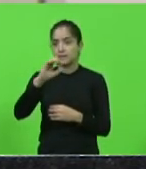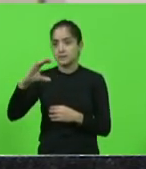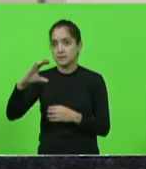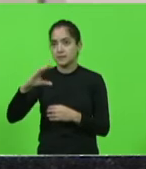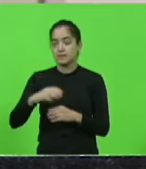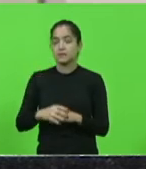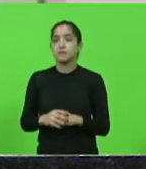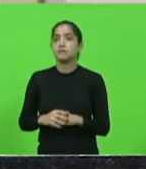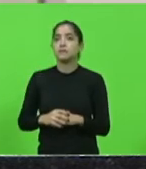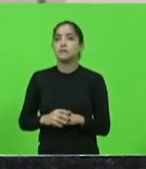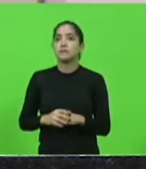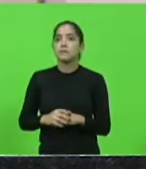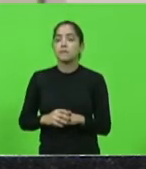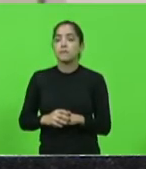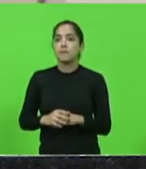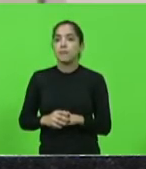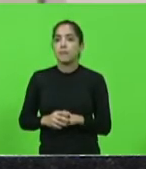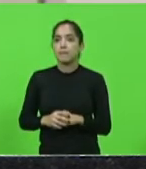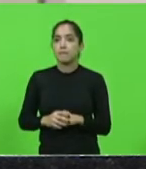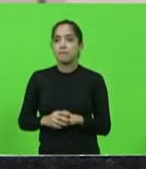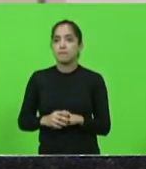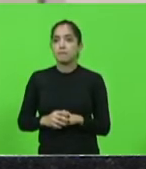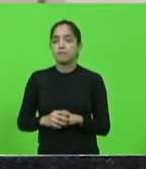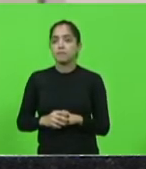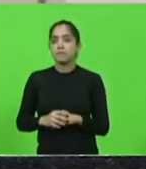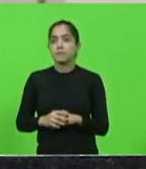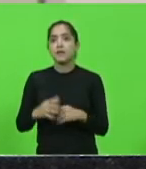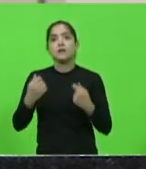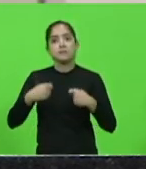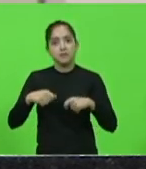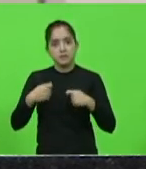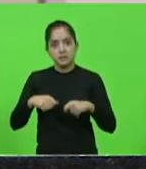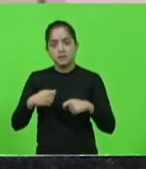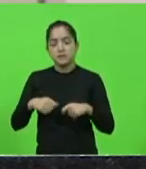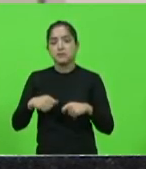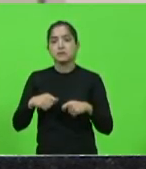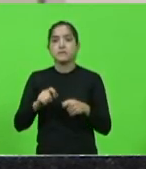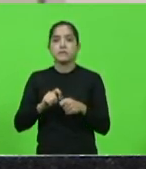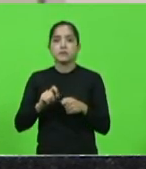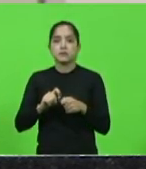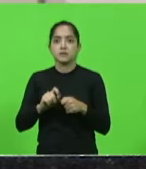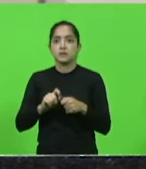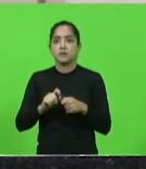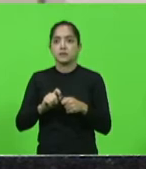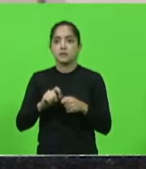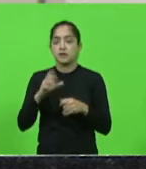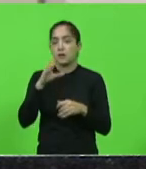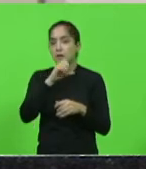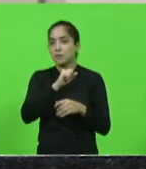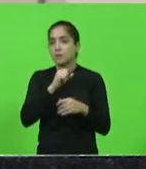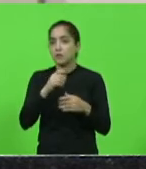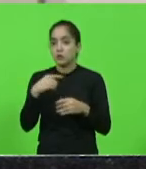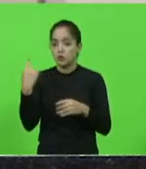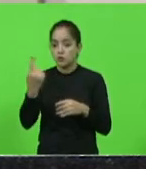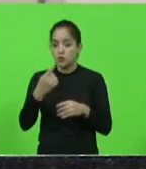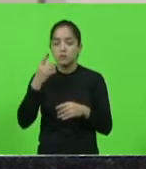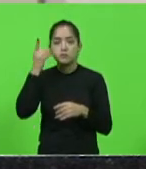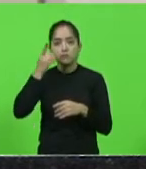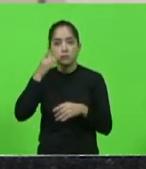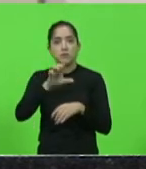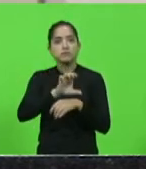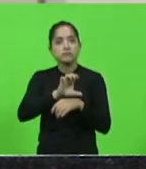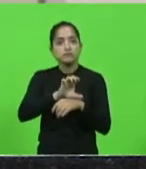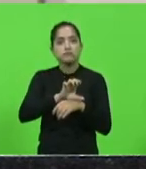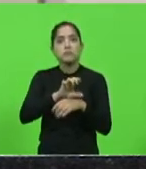a Joinville e a região. Definitivamente, a gente precisa fazer alguma coisa. Nós, deputados estaduais, podemos promover uma